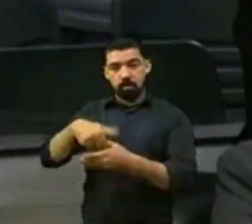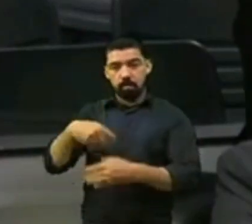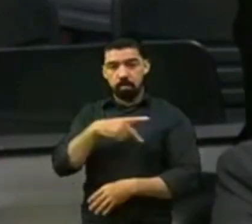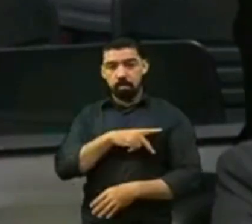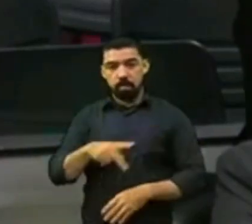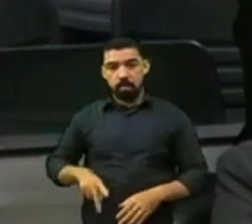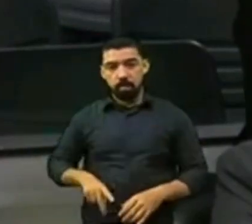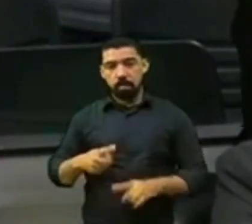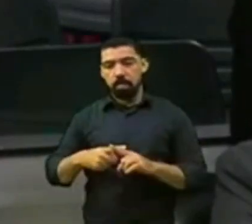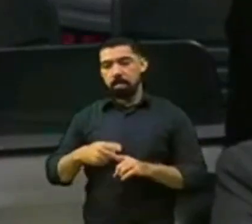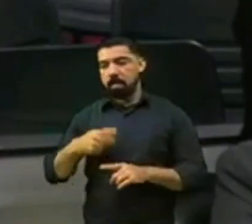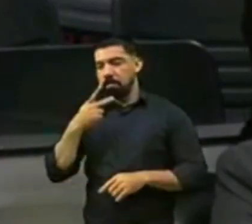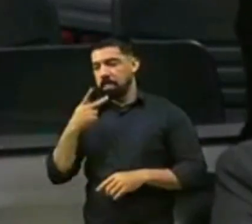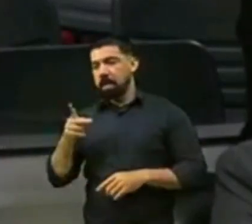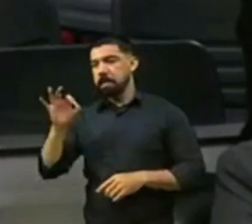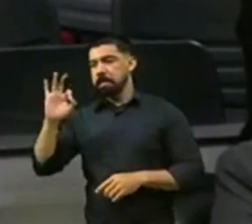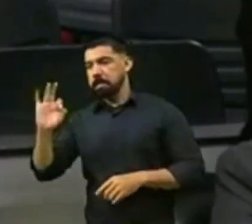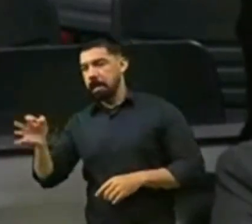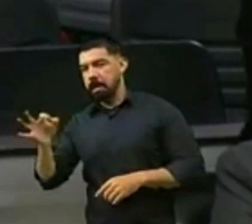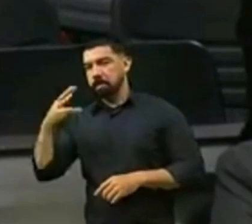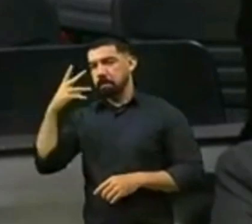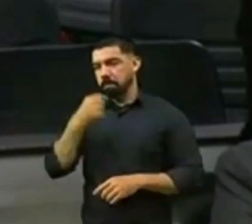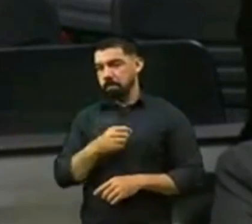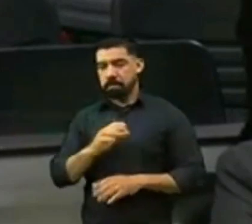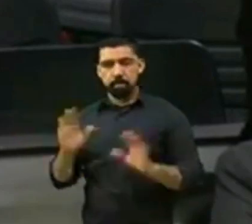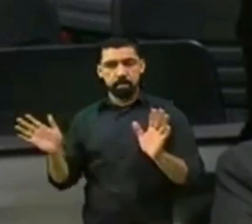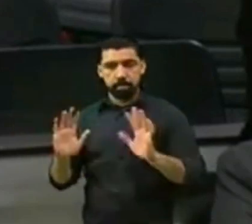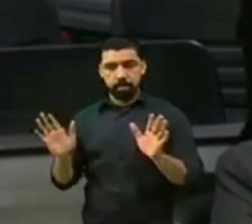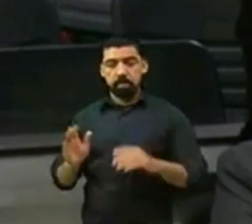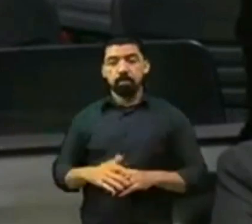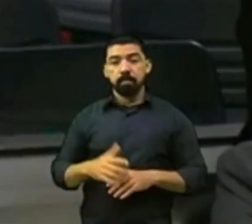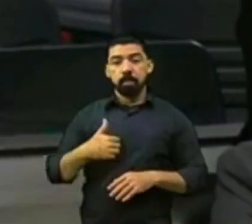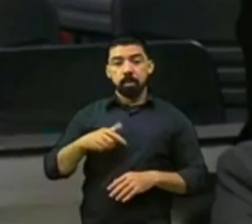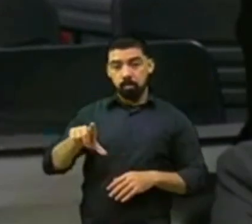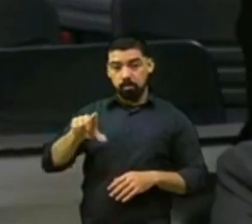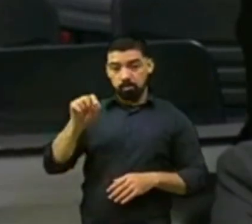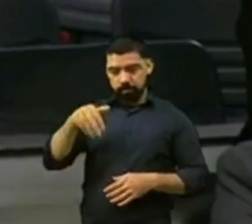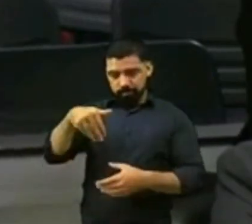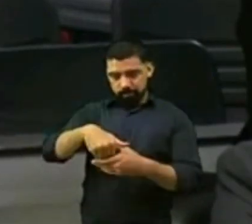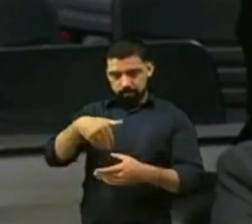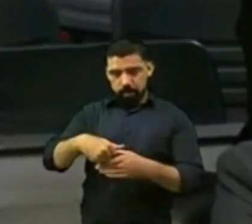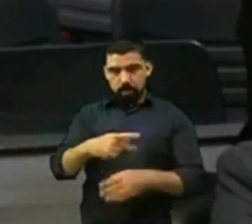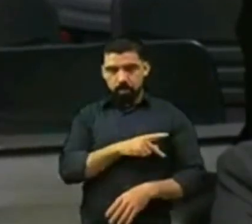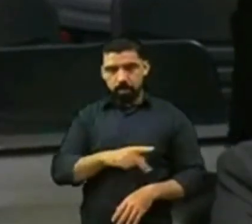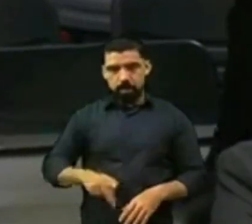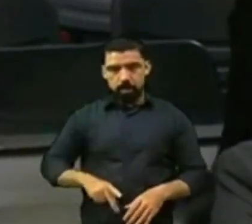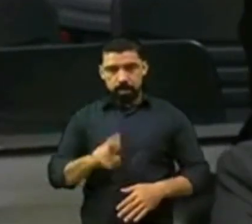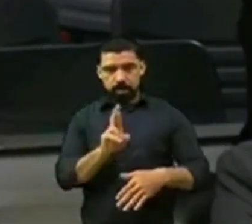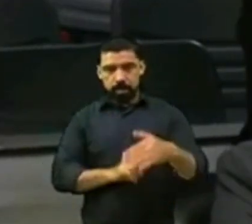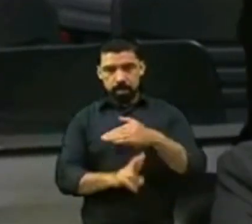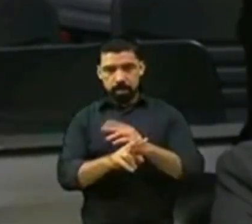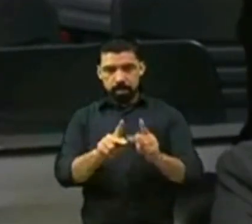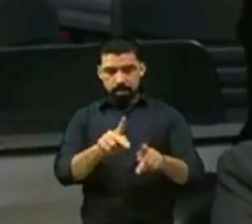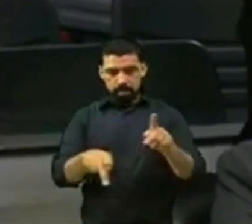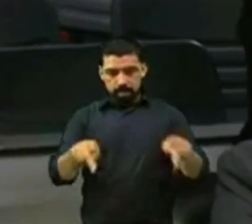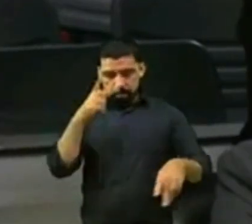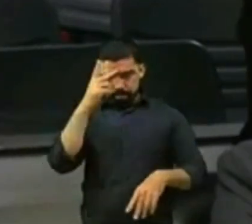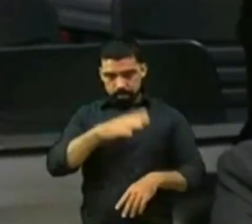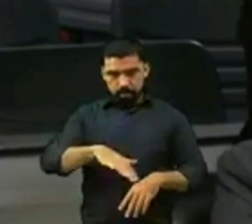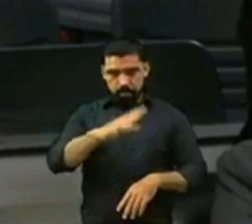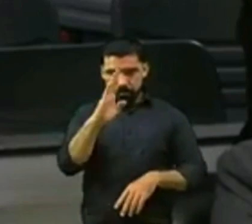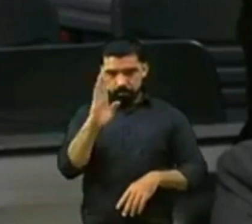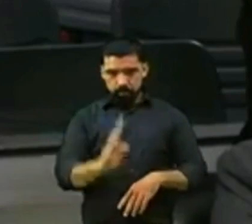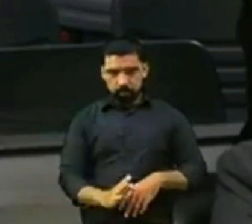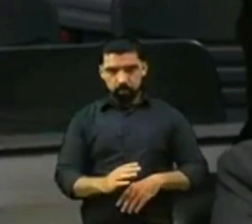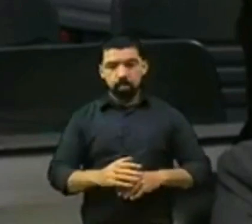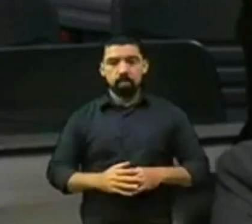fala bem bonito ou isso. Eu voto num presidente que represente, de fato, o povo brasileiro e faça jus ao